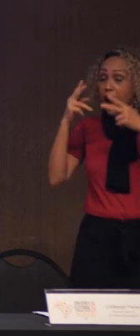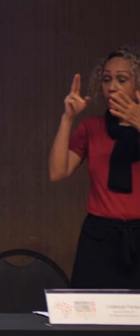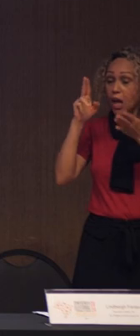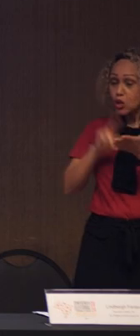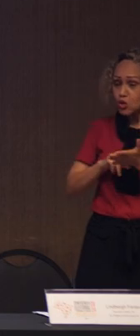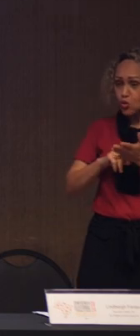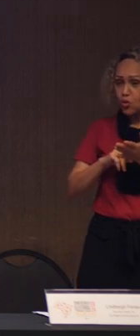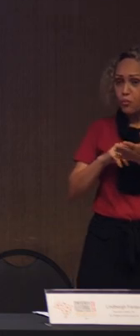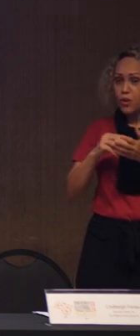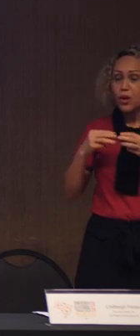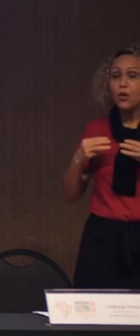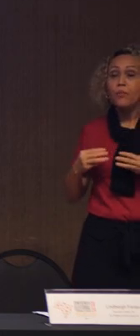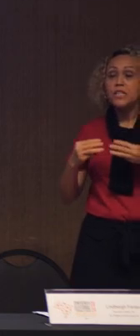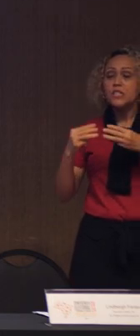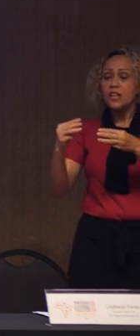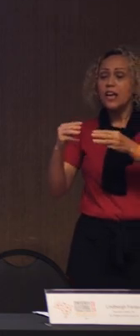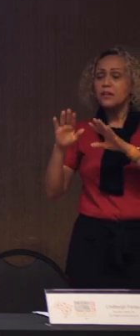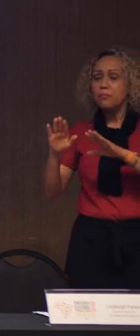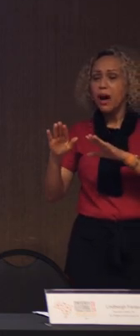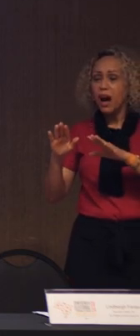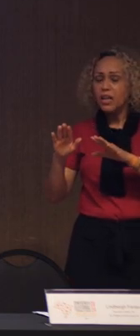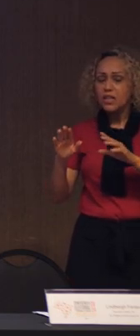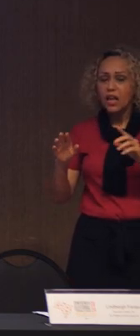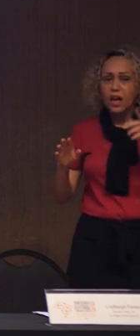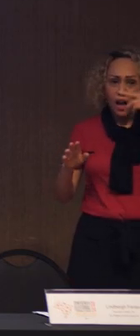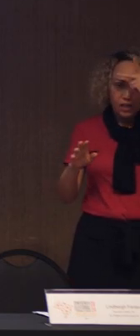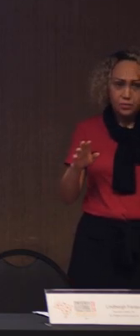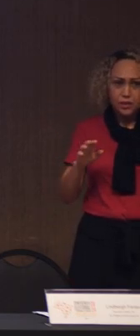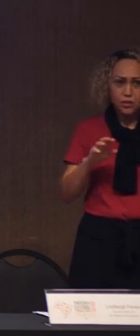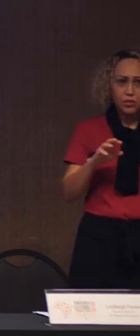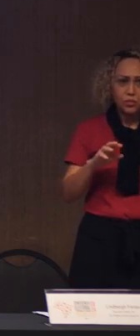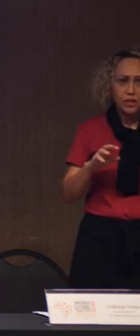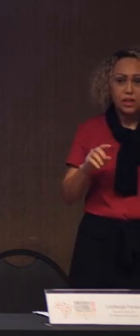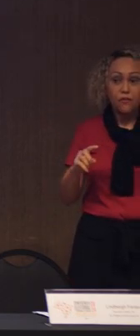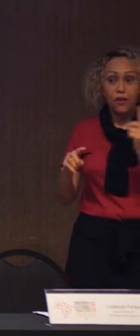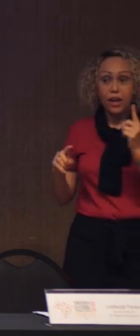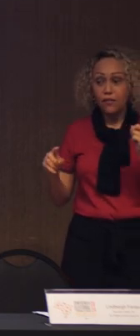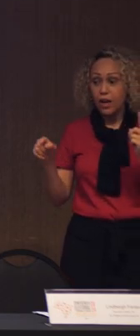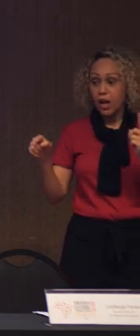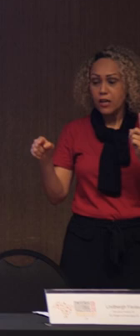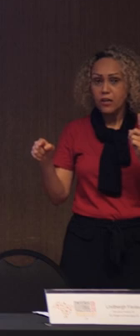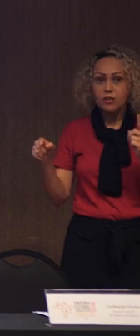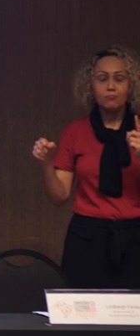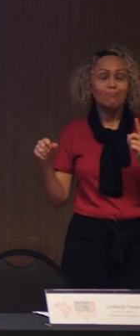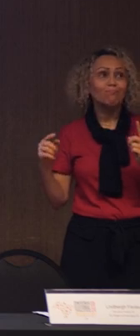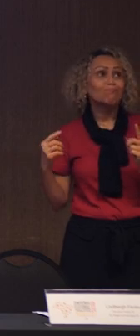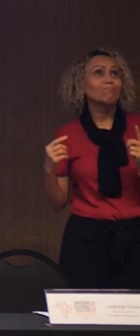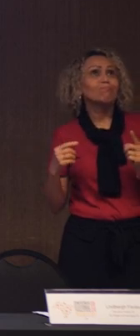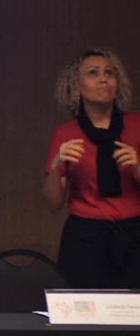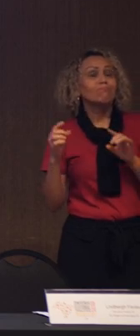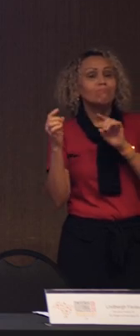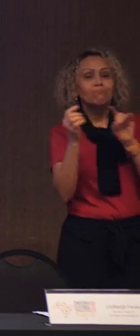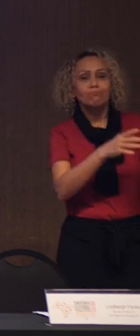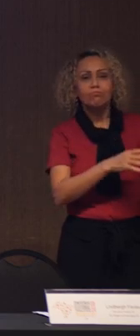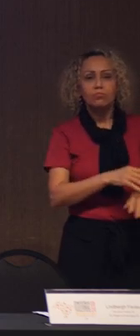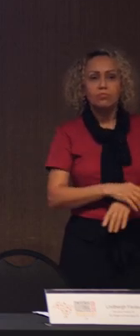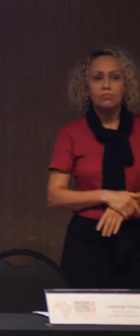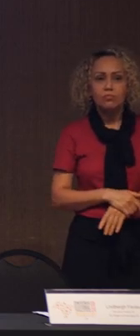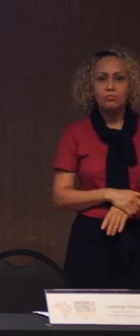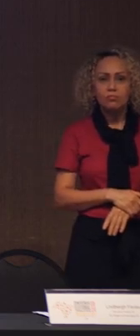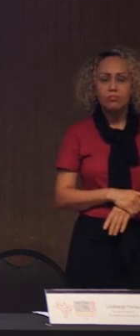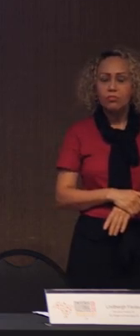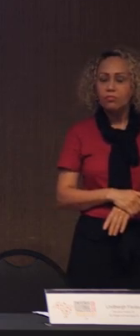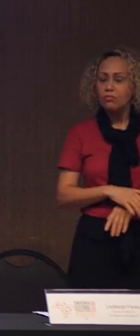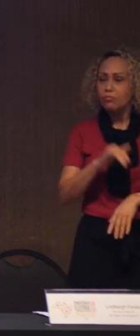o que nós vamos fazer com a favela? Eu sou nascido em favela, sou presidente da Frente Parlamentar das Favelas da Câmara Federal. O que nós estamos fazendo